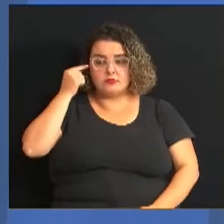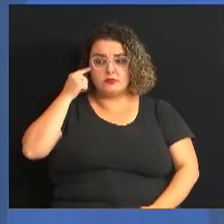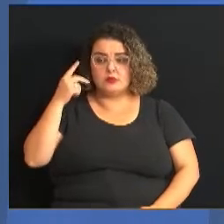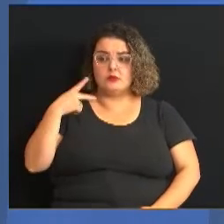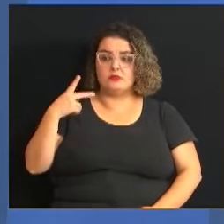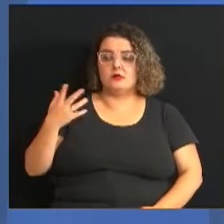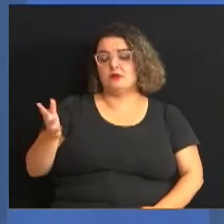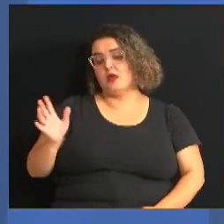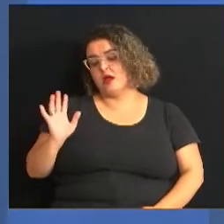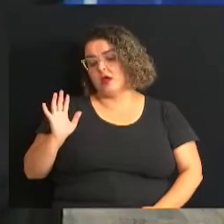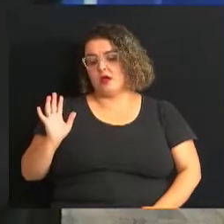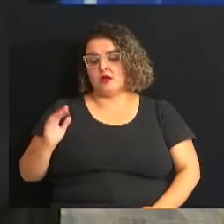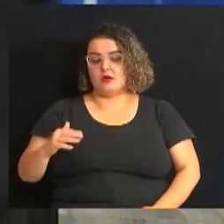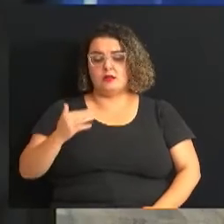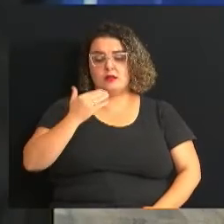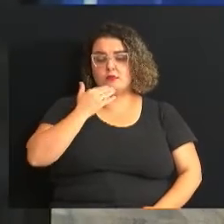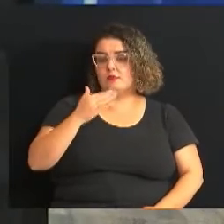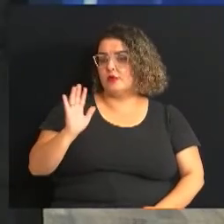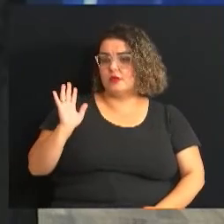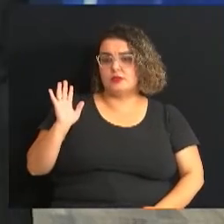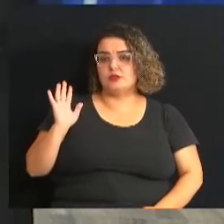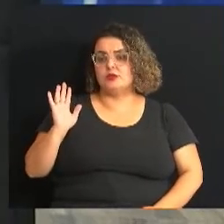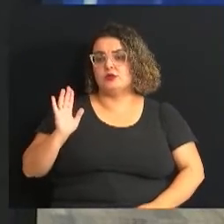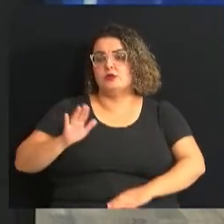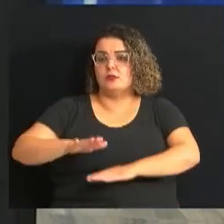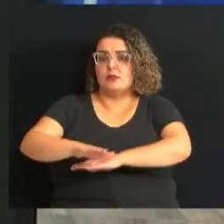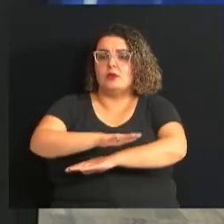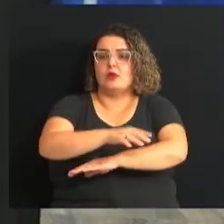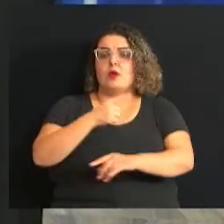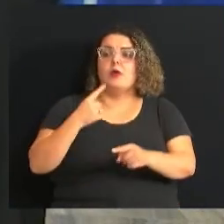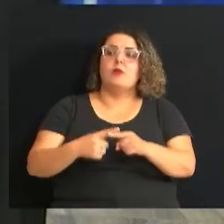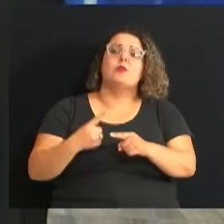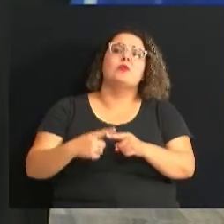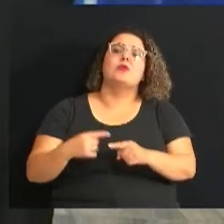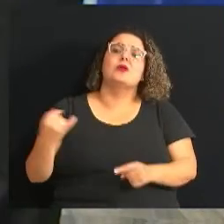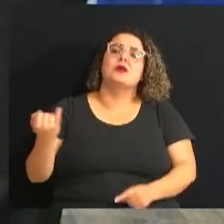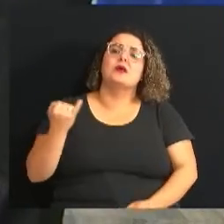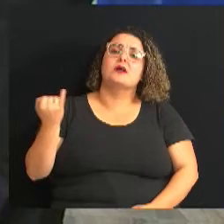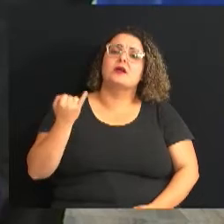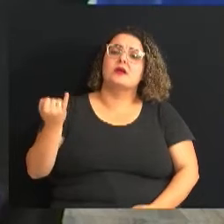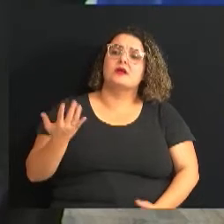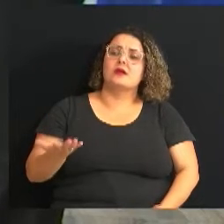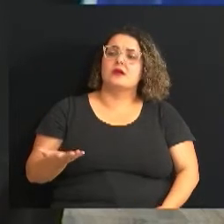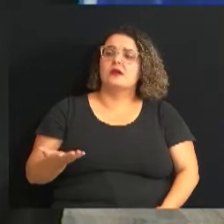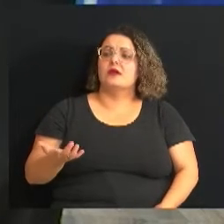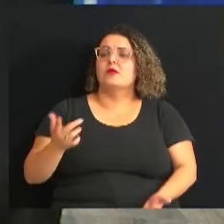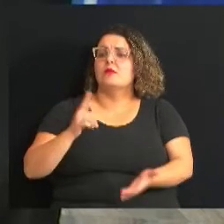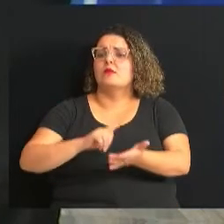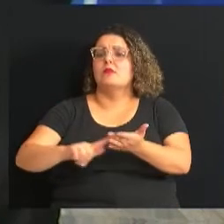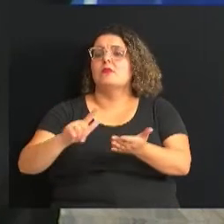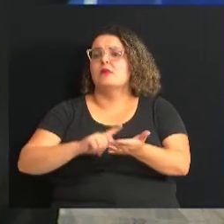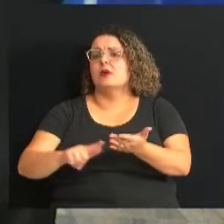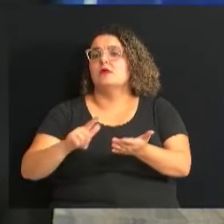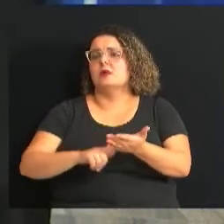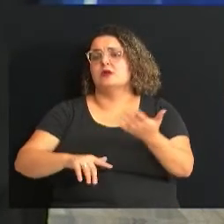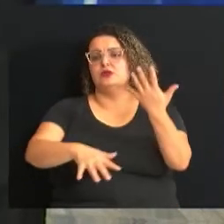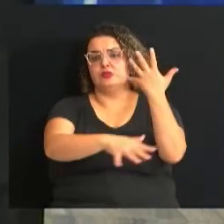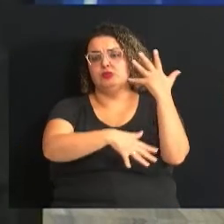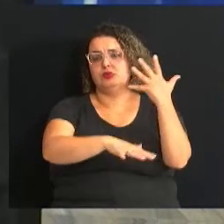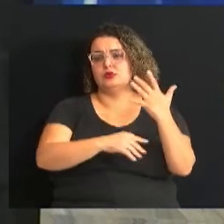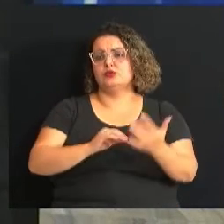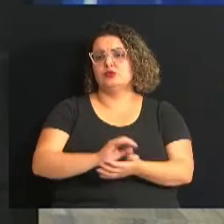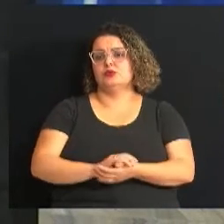eu pedi um asfaltamento, mas por que isso é importante? Pedir uma limpeza de uma praça, limpeza de um